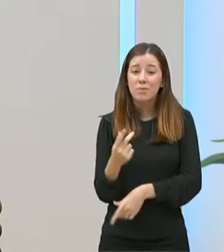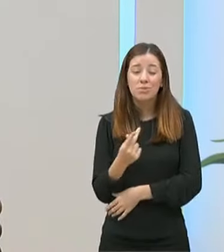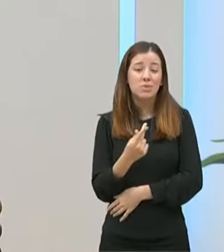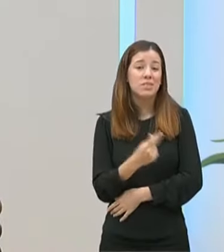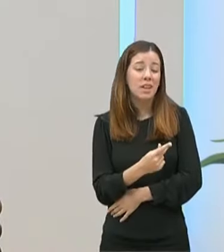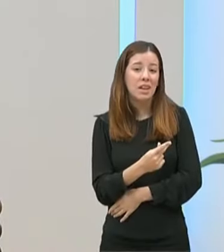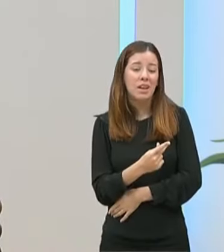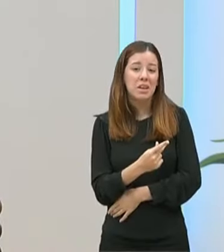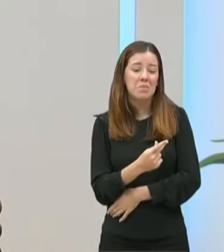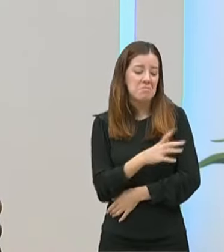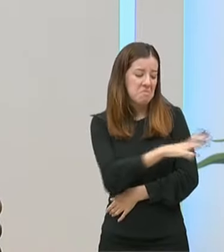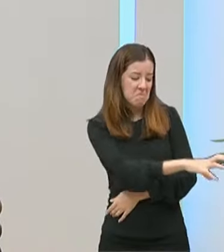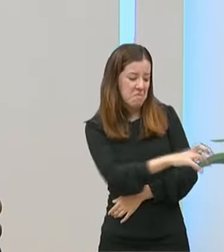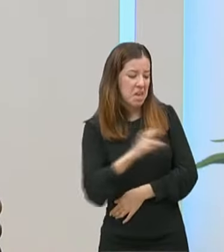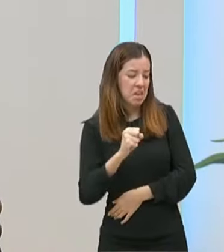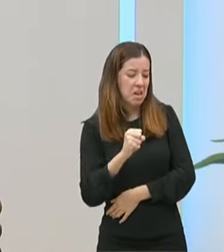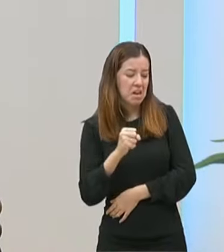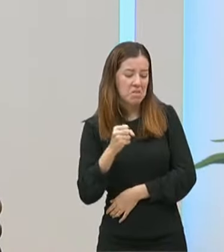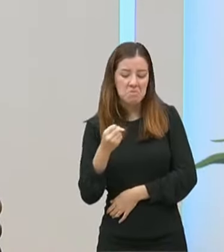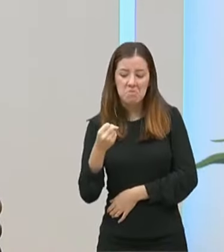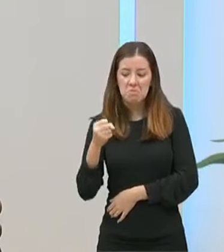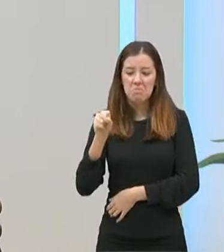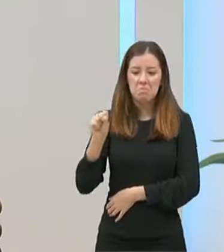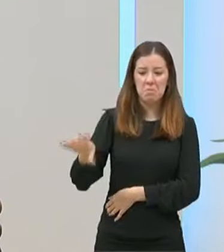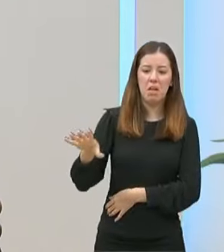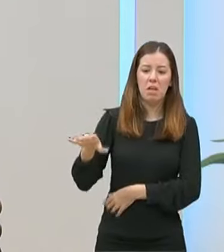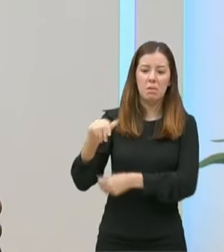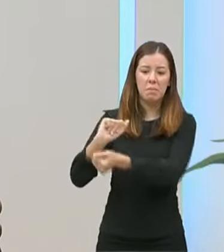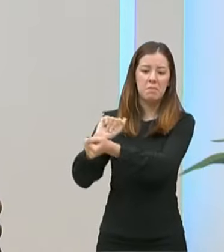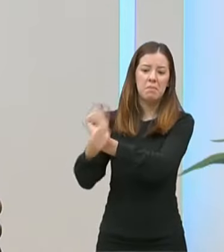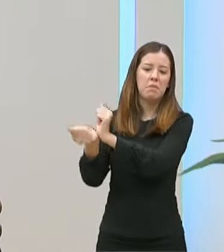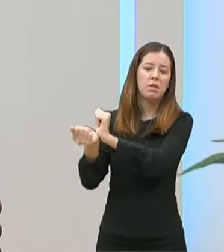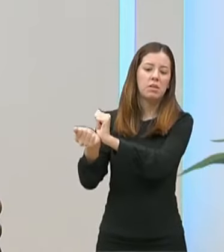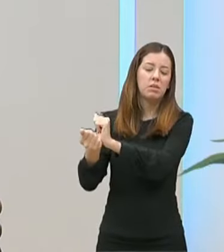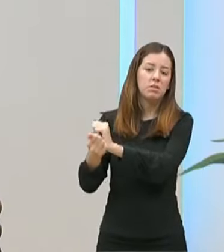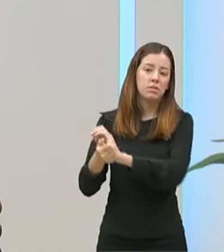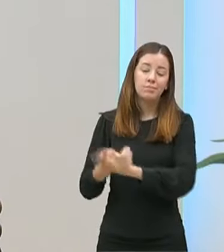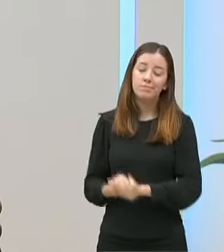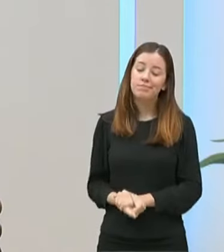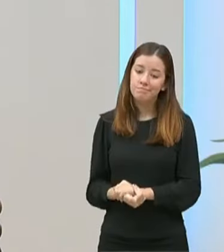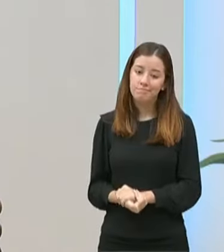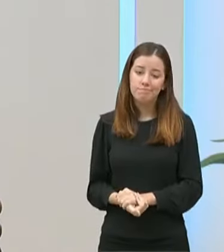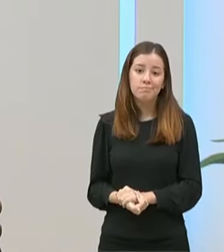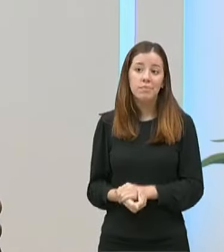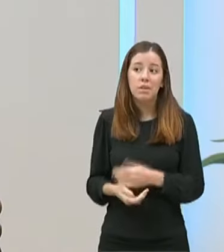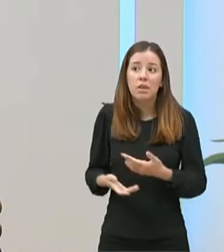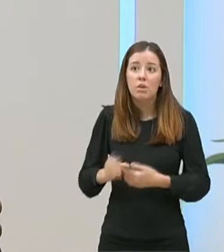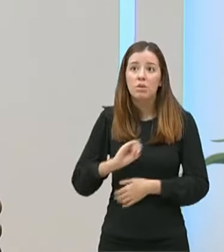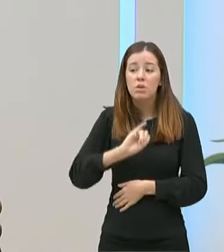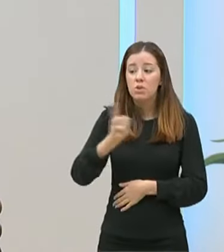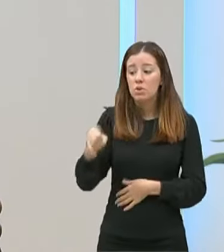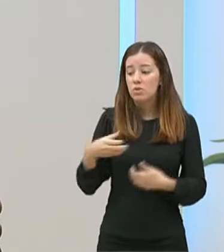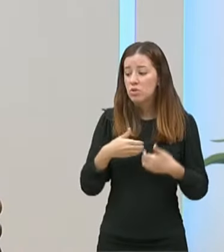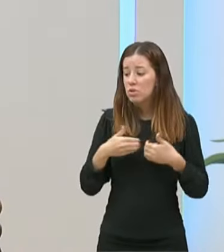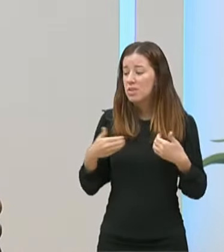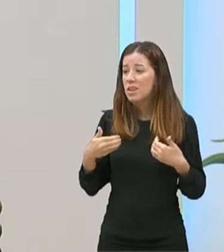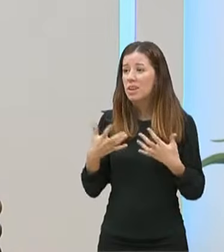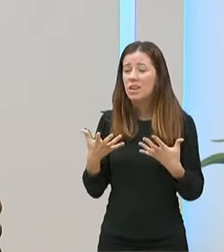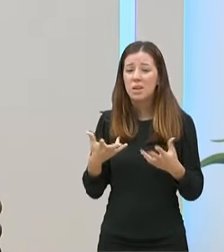de sangue. E naquele momento, todo o vislumbre de futuro da vida de José estava